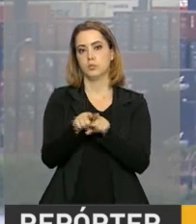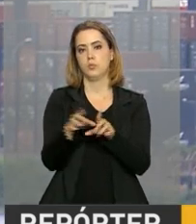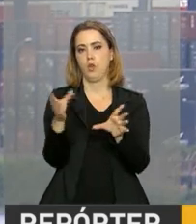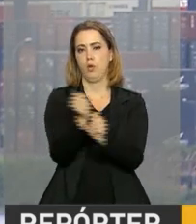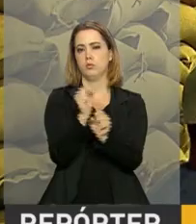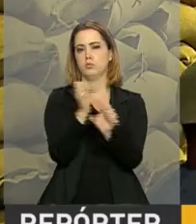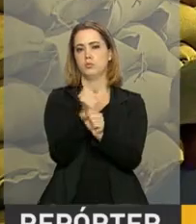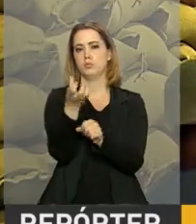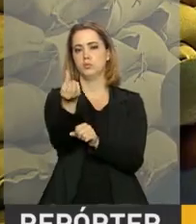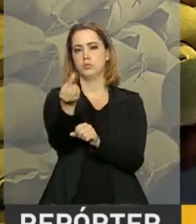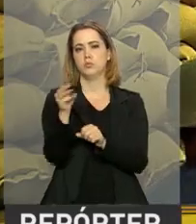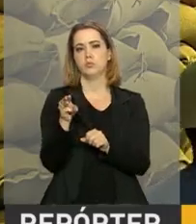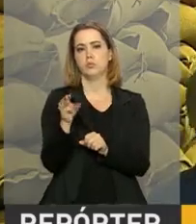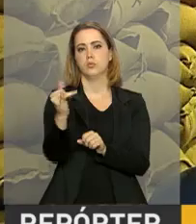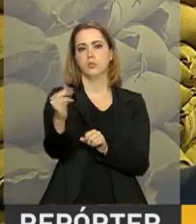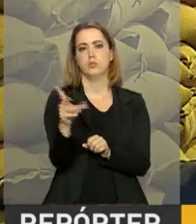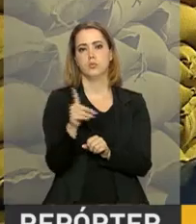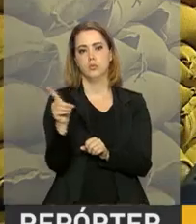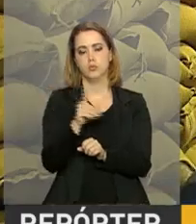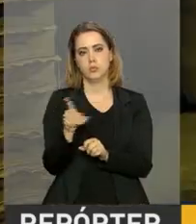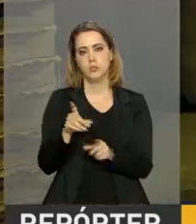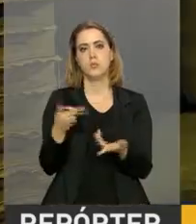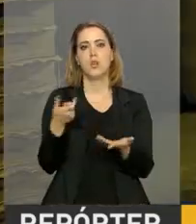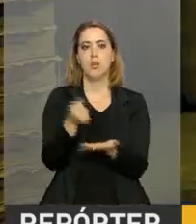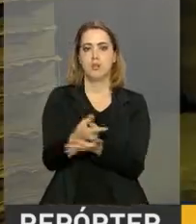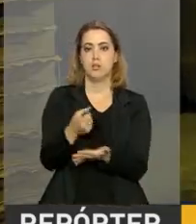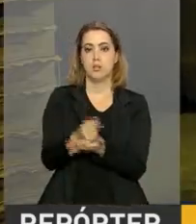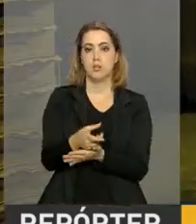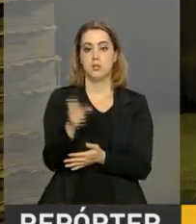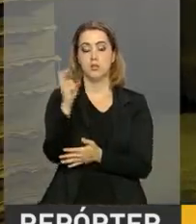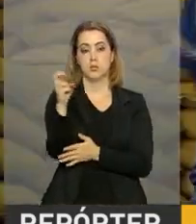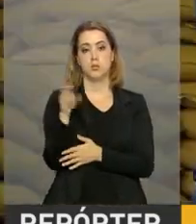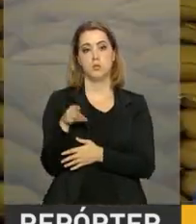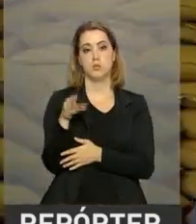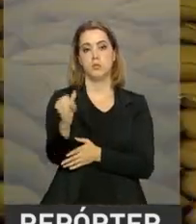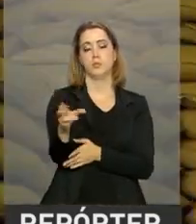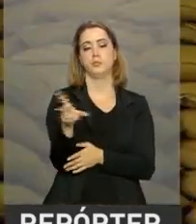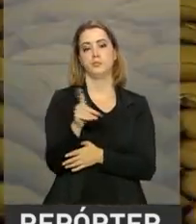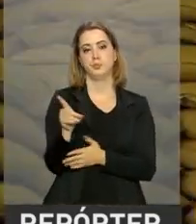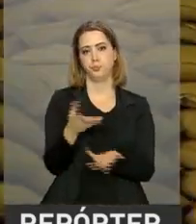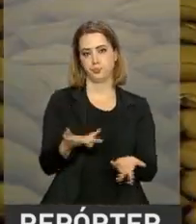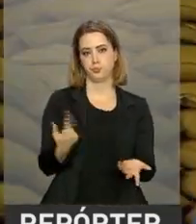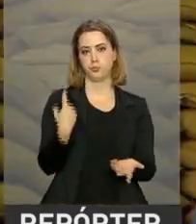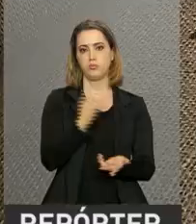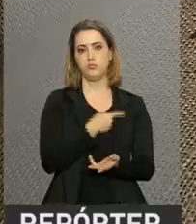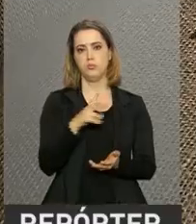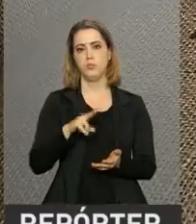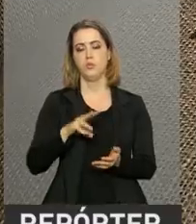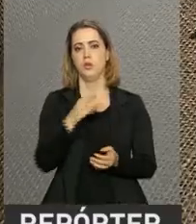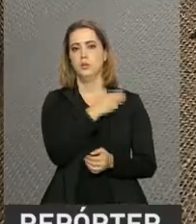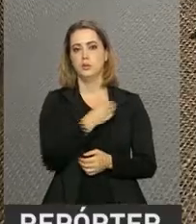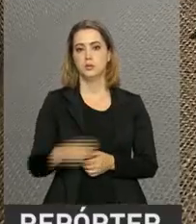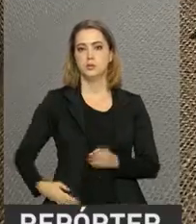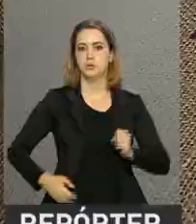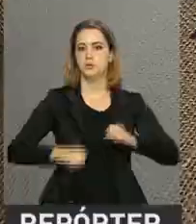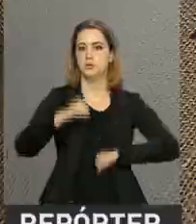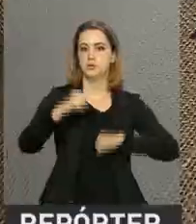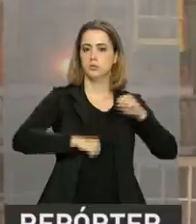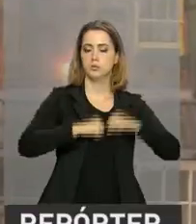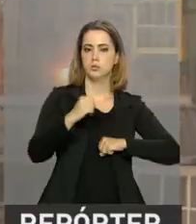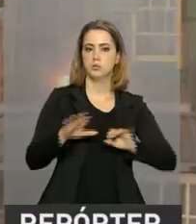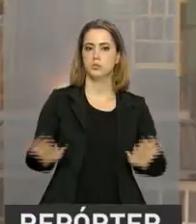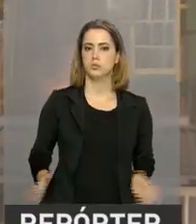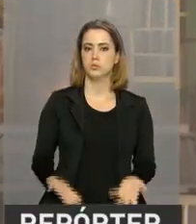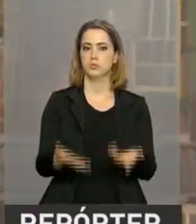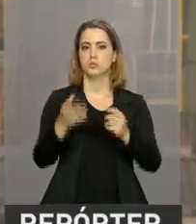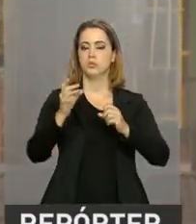meio de dólares e as importações 5 bilhões e 300 milhões de dólares. Segundo o Ministério da Indústria, Comércio Exterior e Serviços,